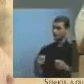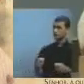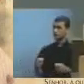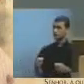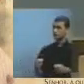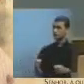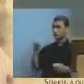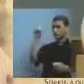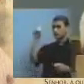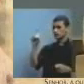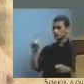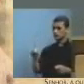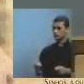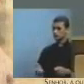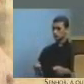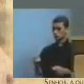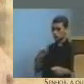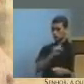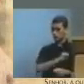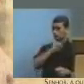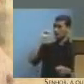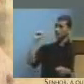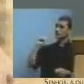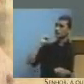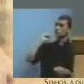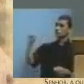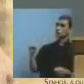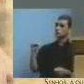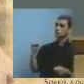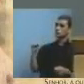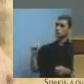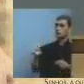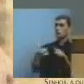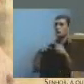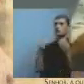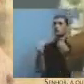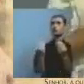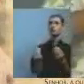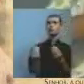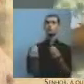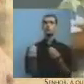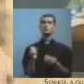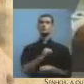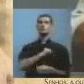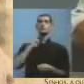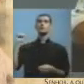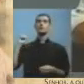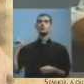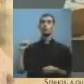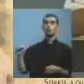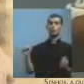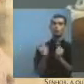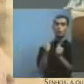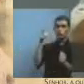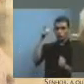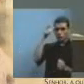padre, porque a gente não pode ser bobo. Eu fiz tudo para minha família. Nós demos tudo para esse filho. Aonde foi que nós erramos? Nós fizemos isso. Agora, padre,